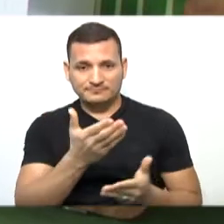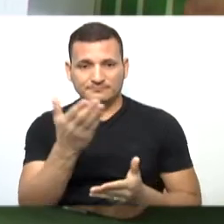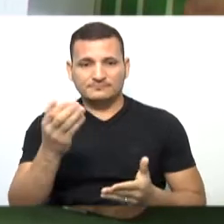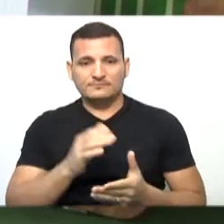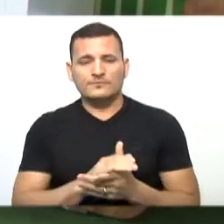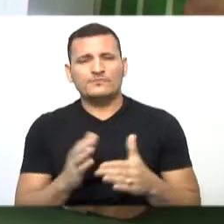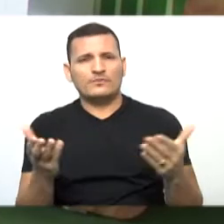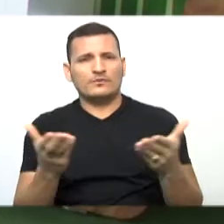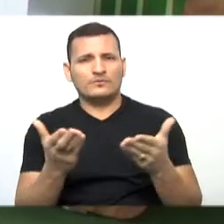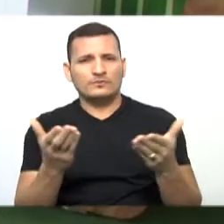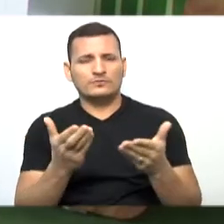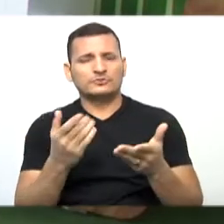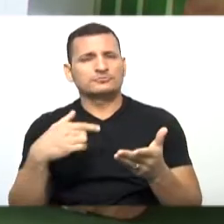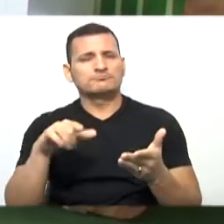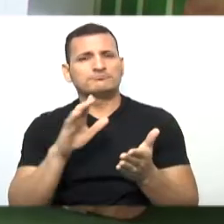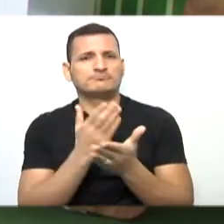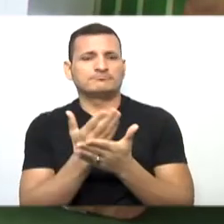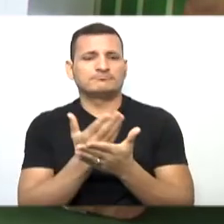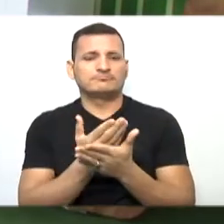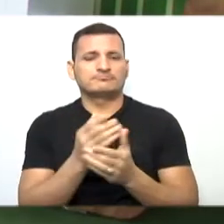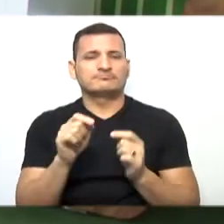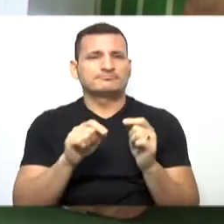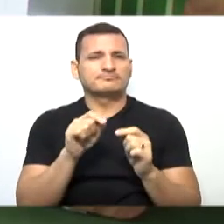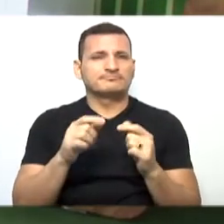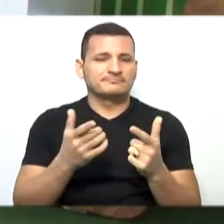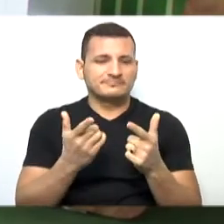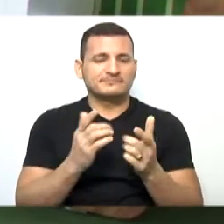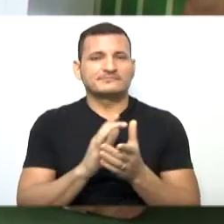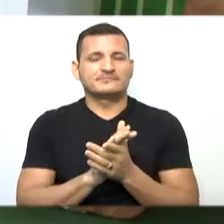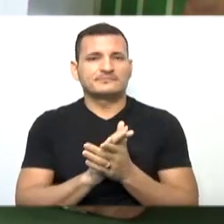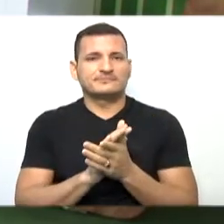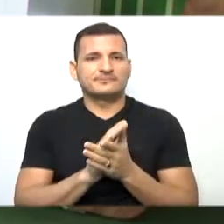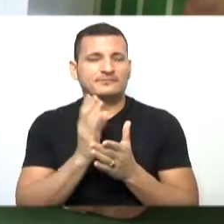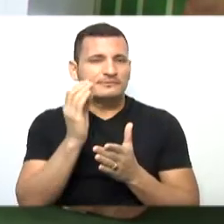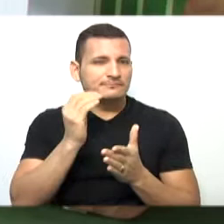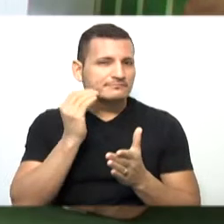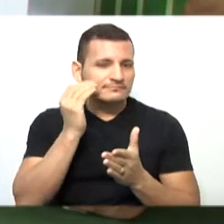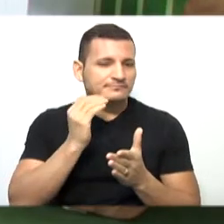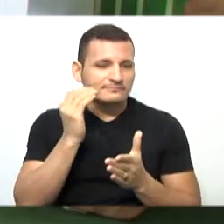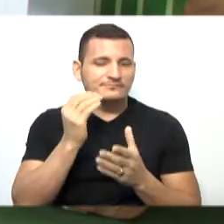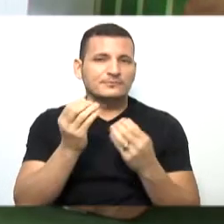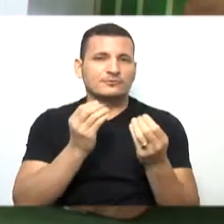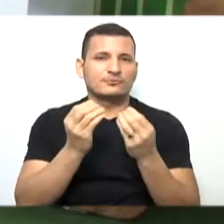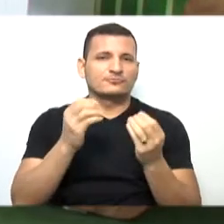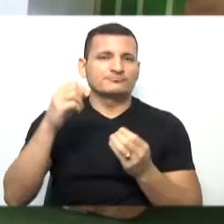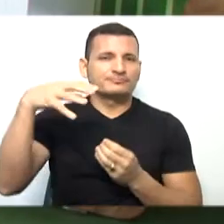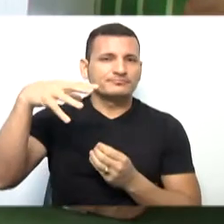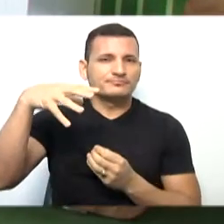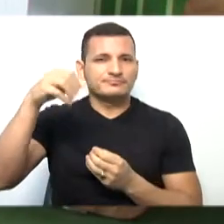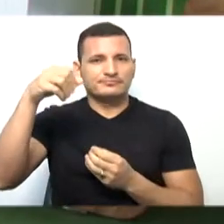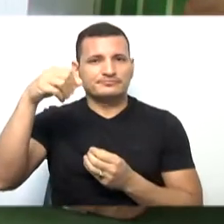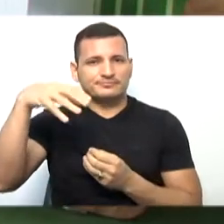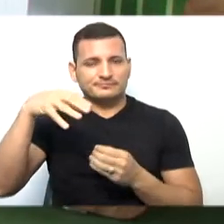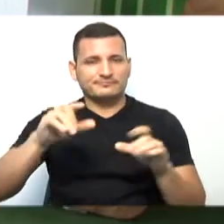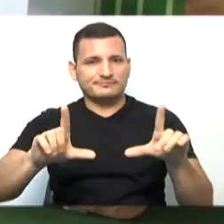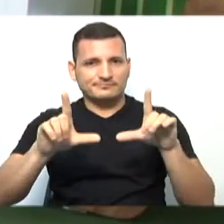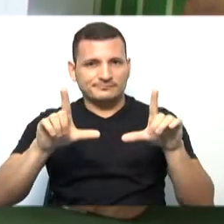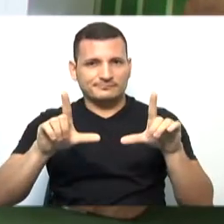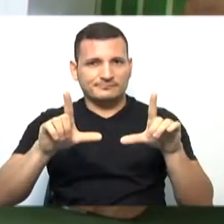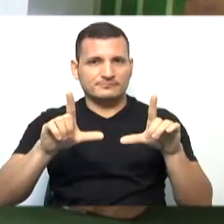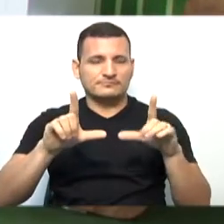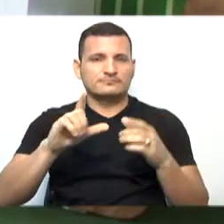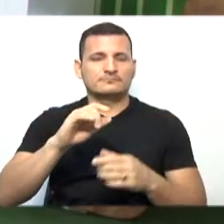ver um pouquinho do que a gente está esperando já faz tempo. E hoje a gente vai fazer uma experiência de lâmpada, tá? Acender e desligar com JavaScript. E vamos dar um incremento a